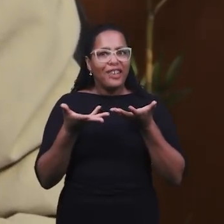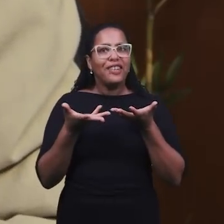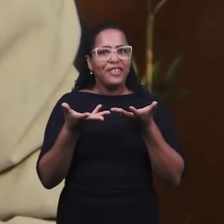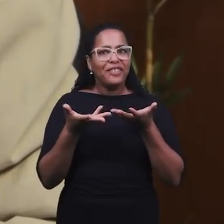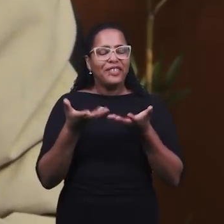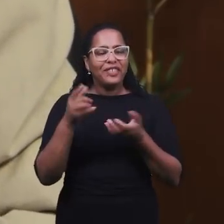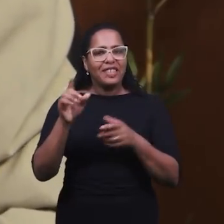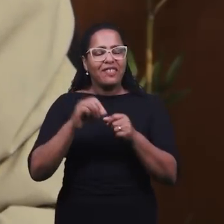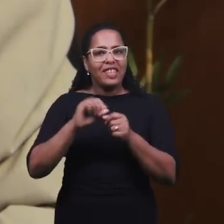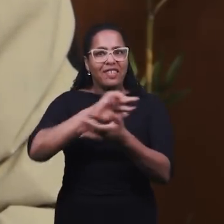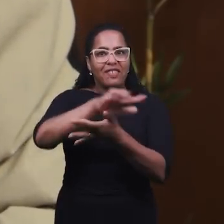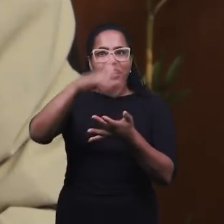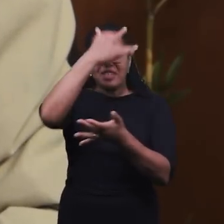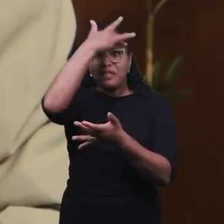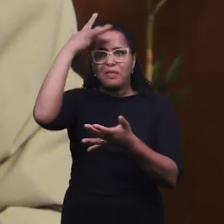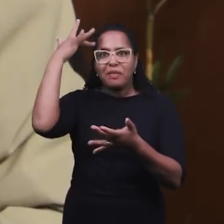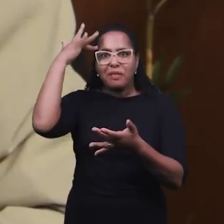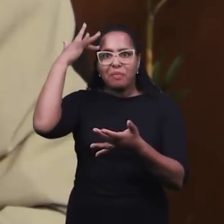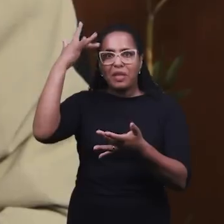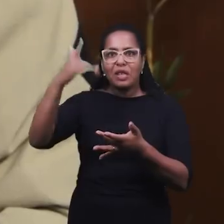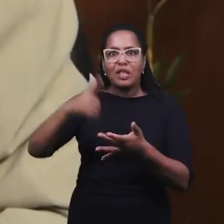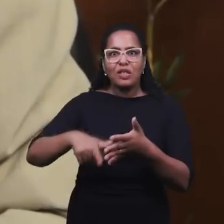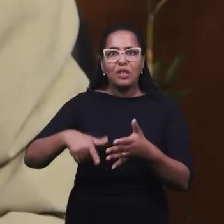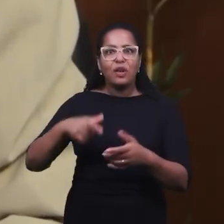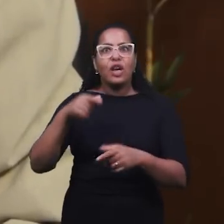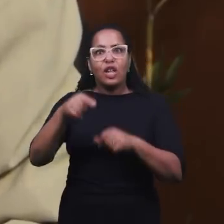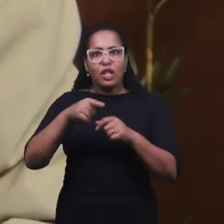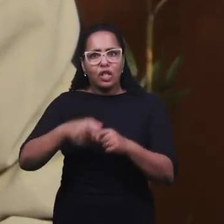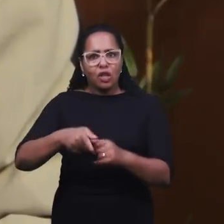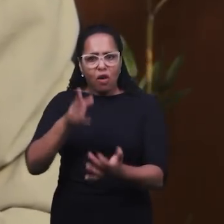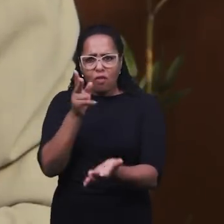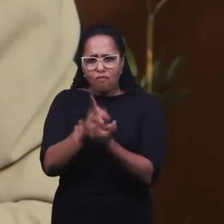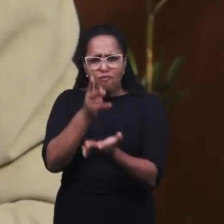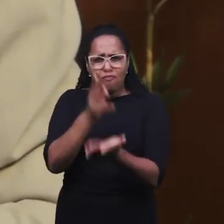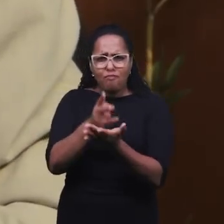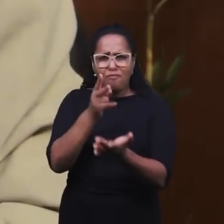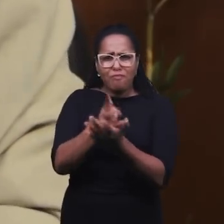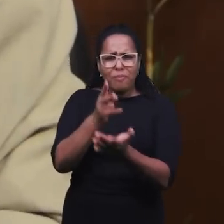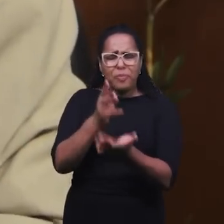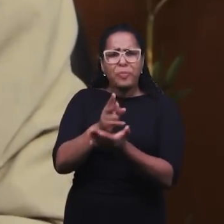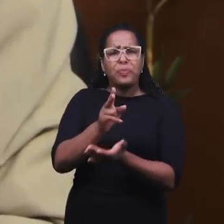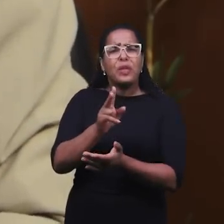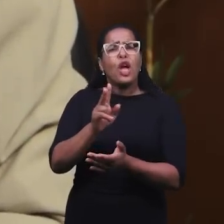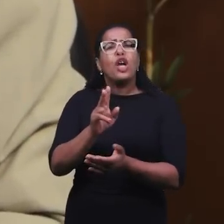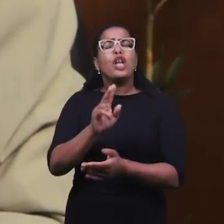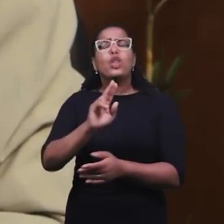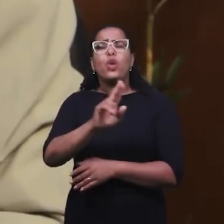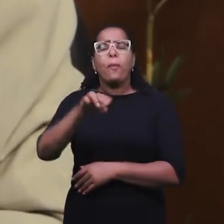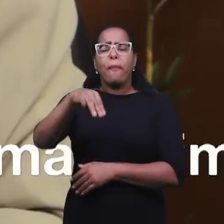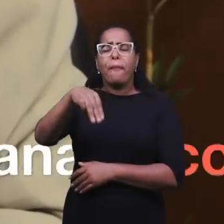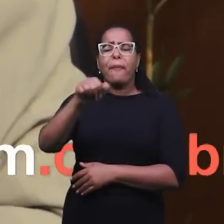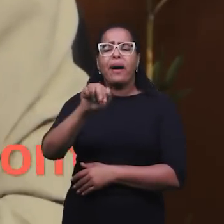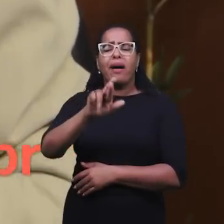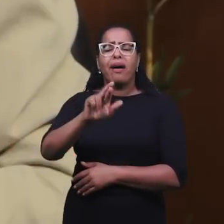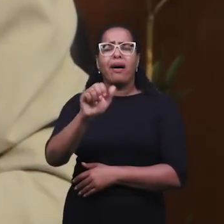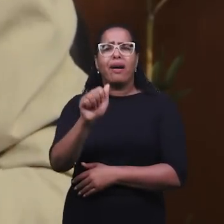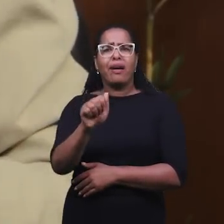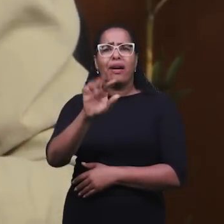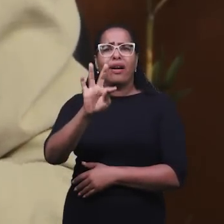ou ainda assistir pelo canal da Igreja Cristã Maranata no YouTube. Aliás, eu